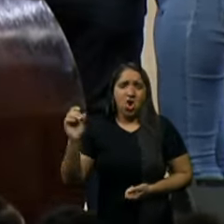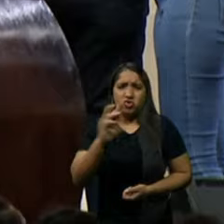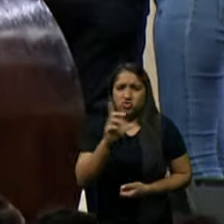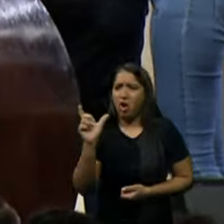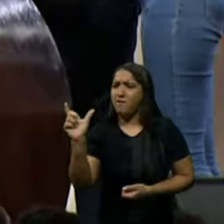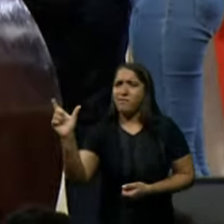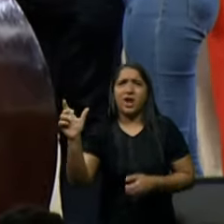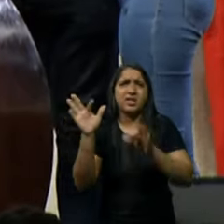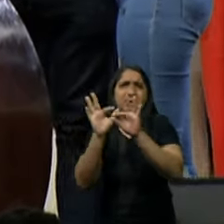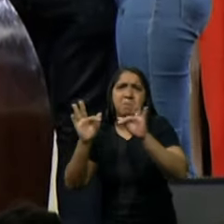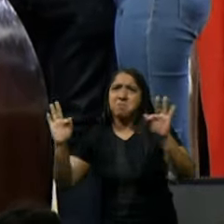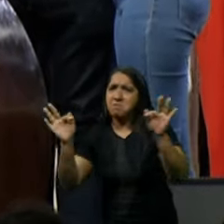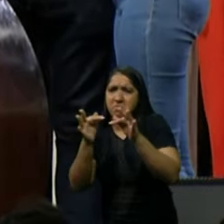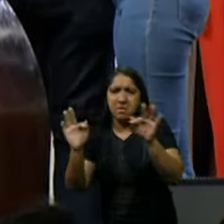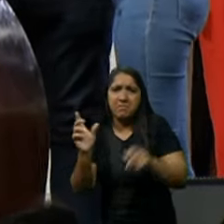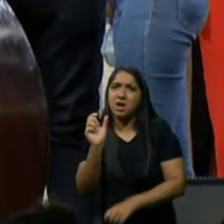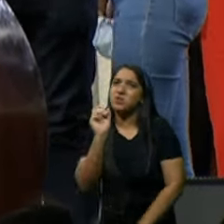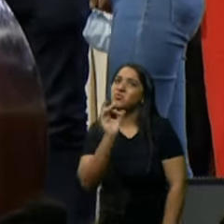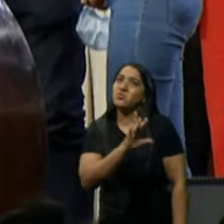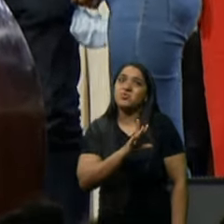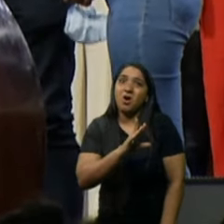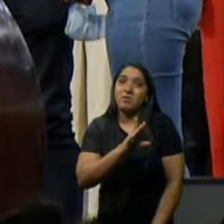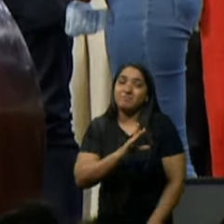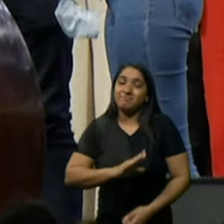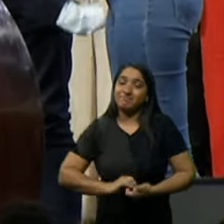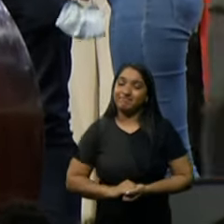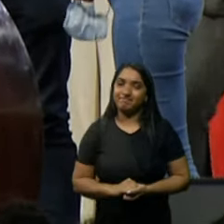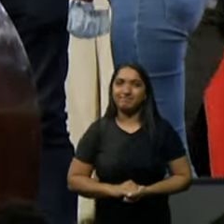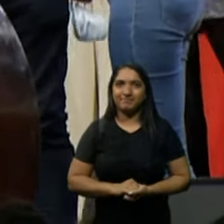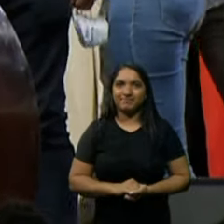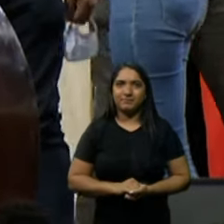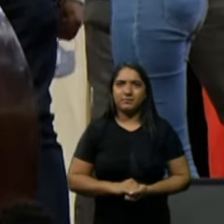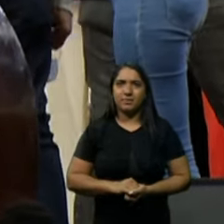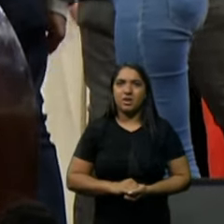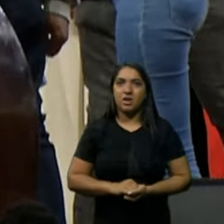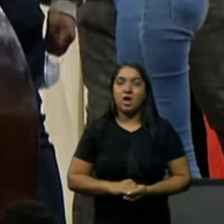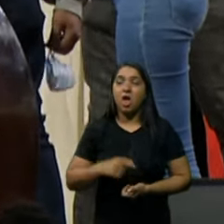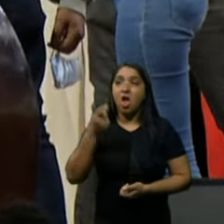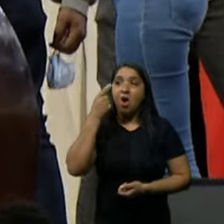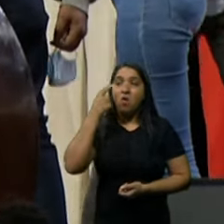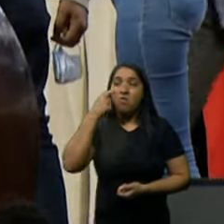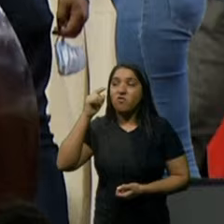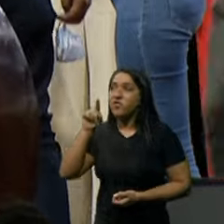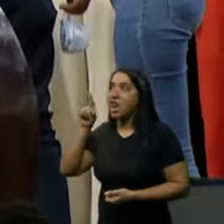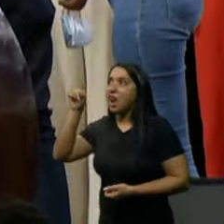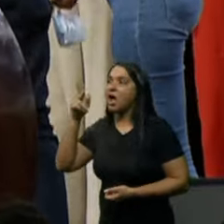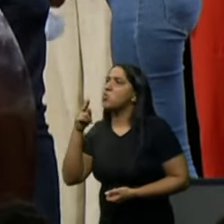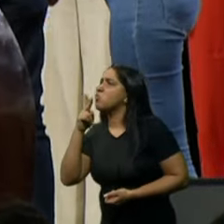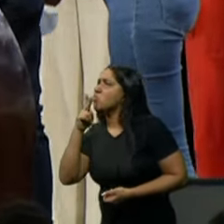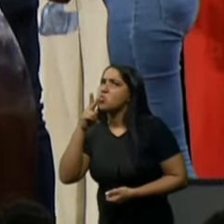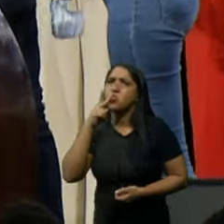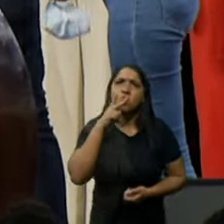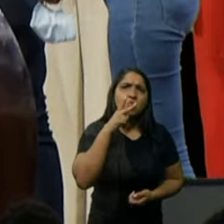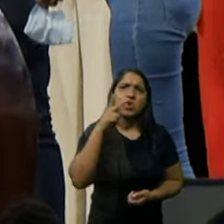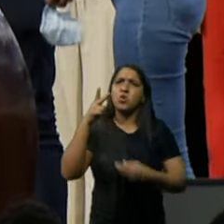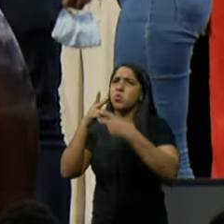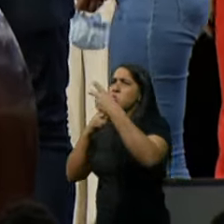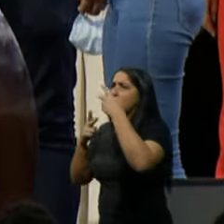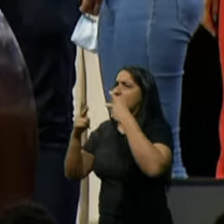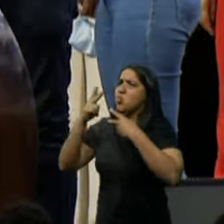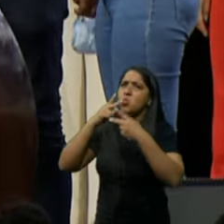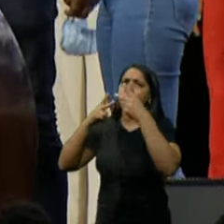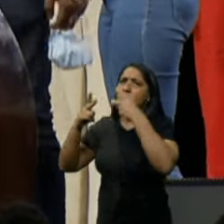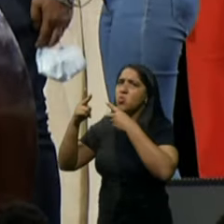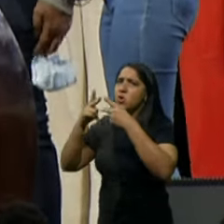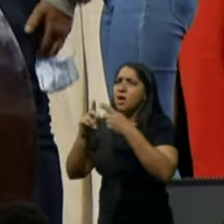que eu sei erros que eu aprendi lá na Rússia que eu vi os cursos fumando demais' na saída do metrô perguntei para os pastores para